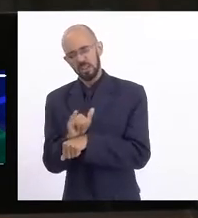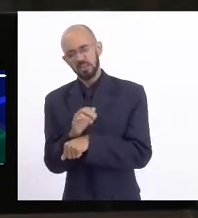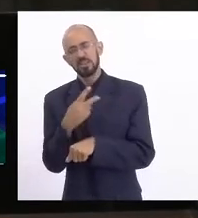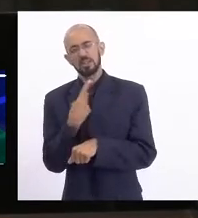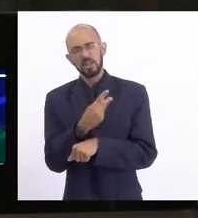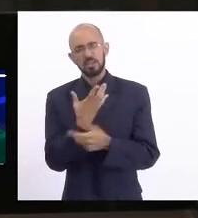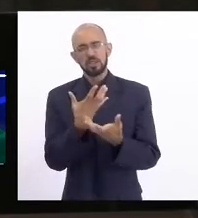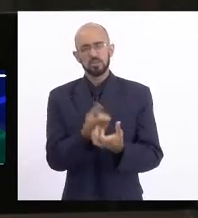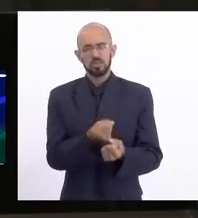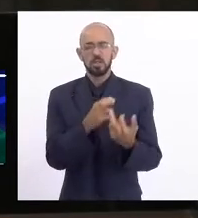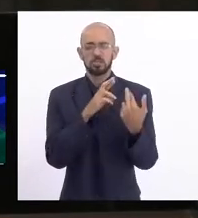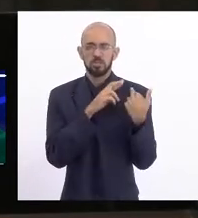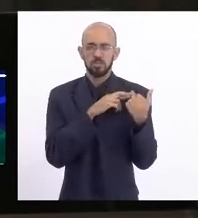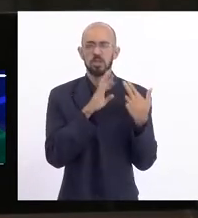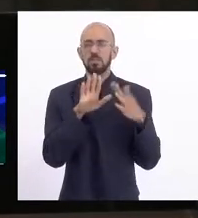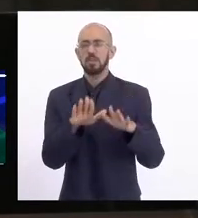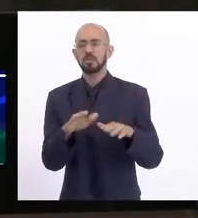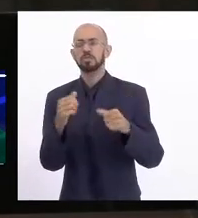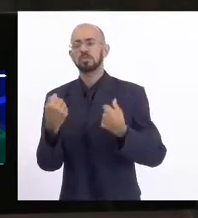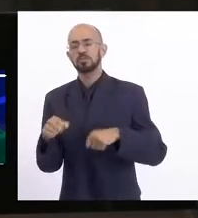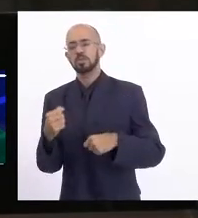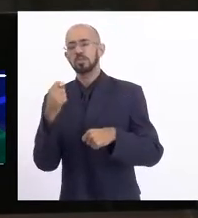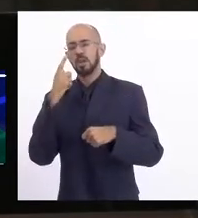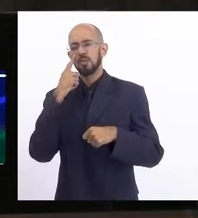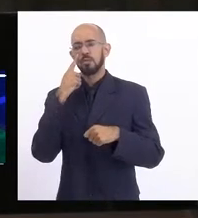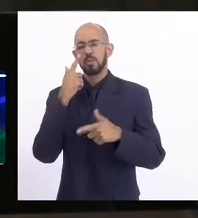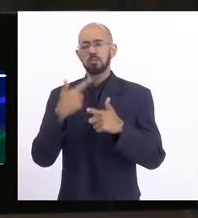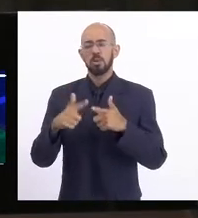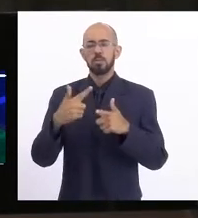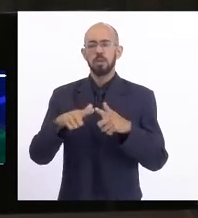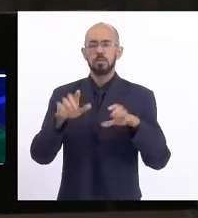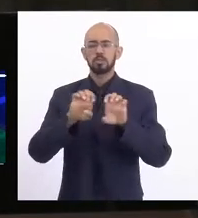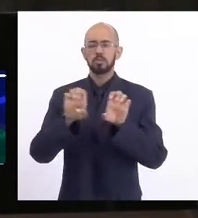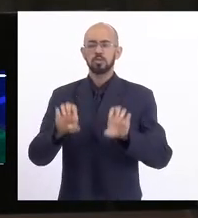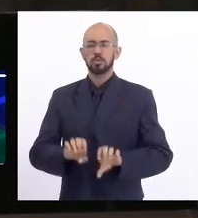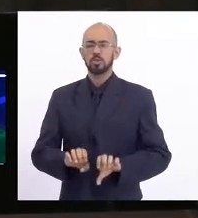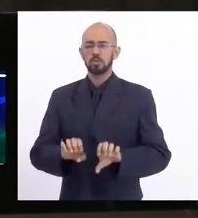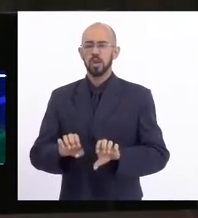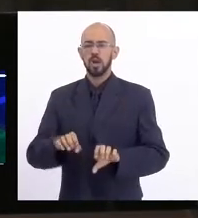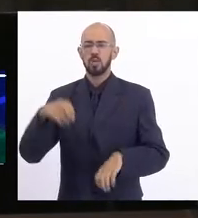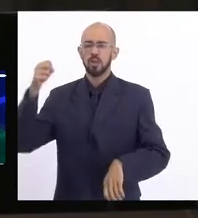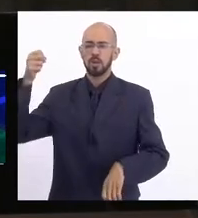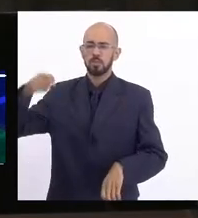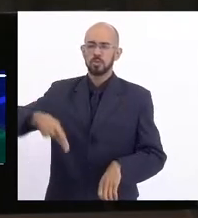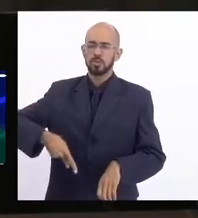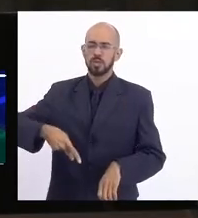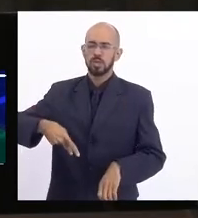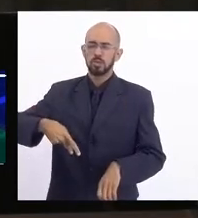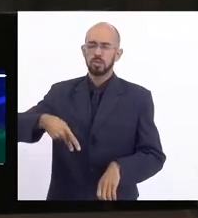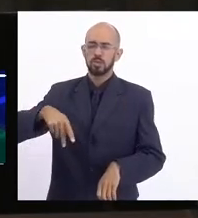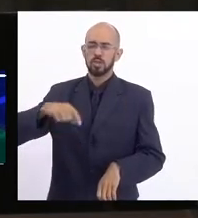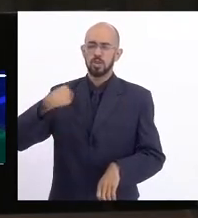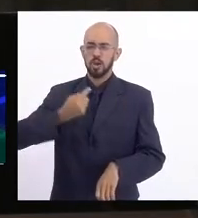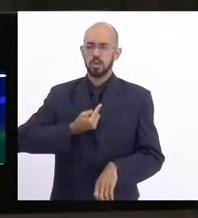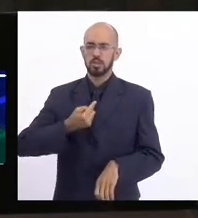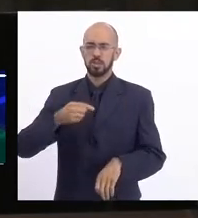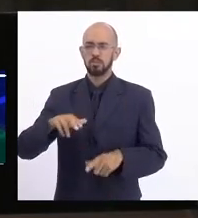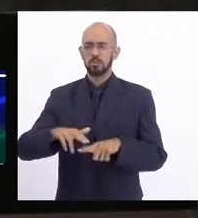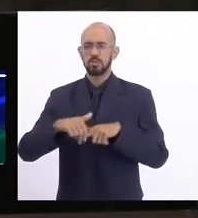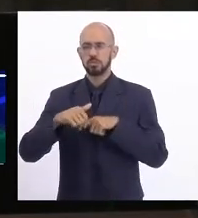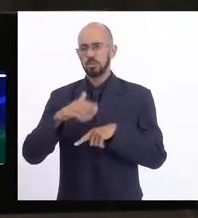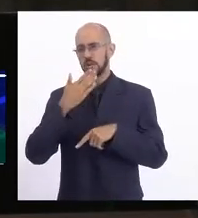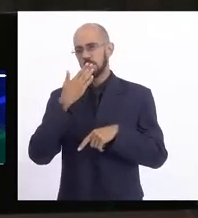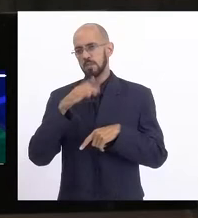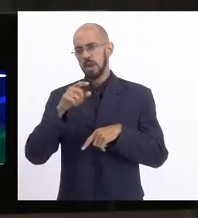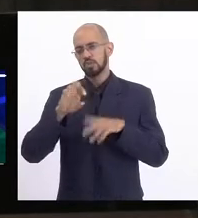Mas a gente precisa endereçar o problema estrutural da nossa Previdência. Então é por isso que eu peço para que todos os meus